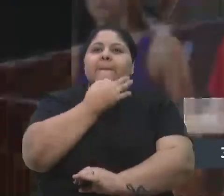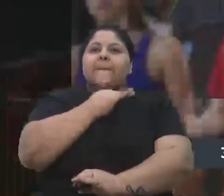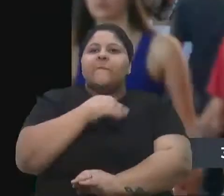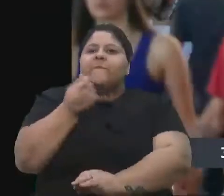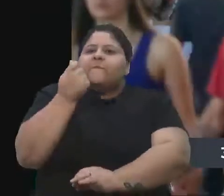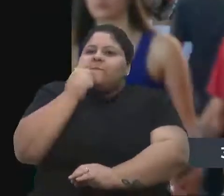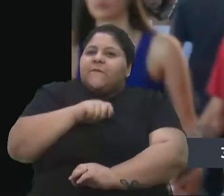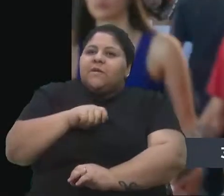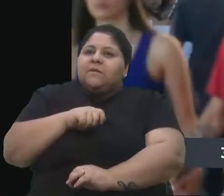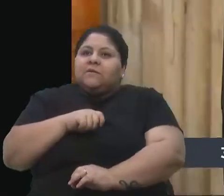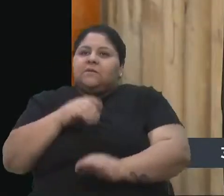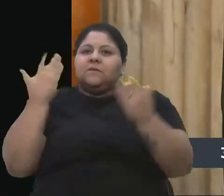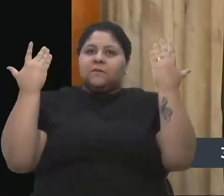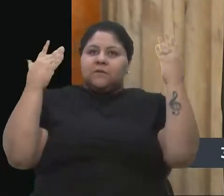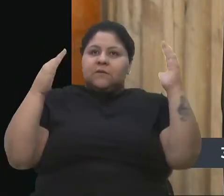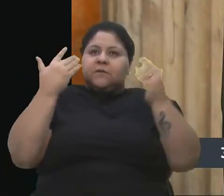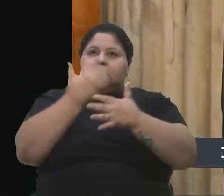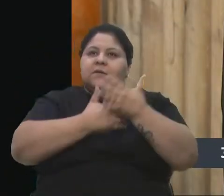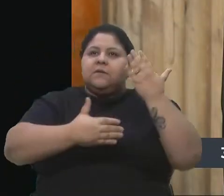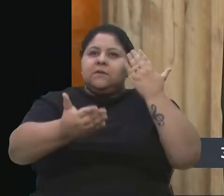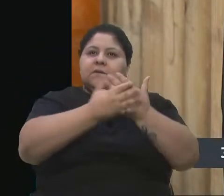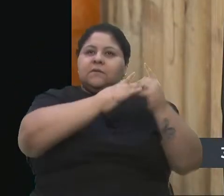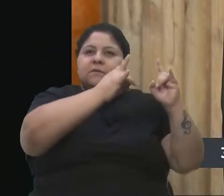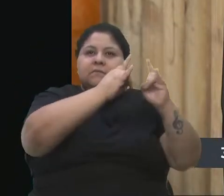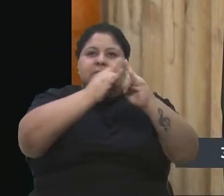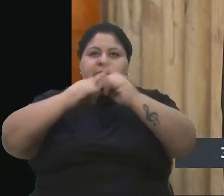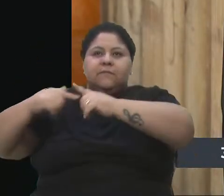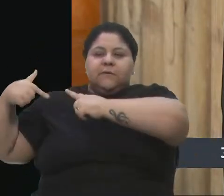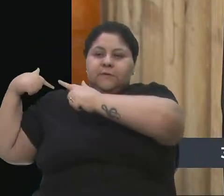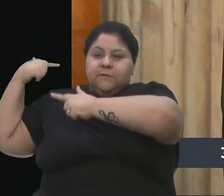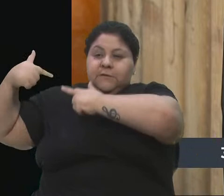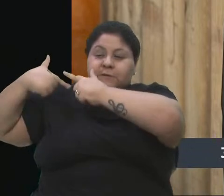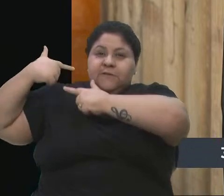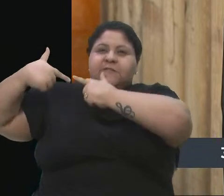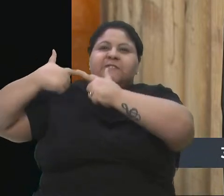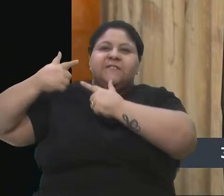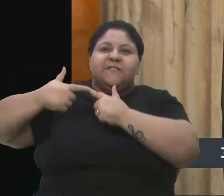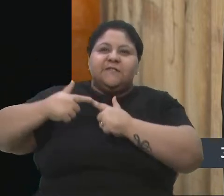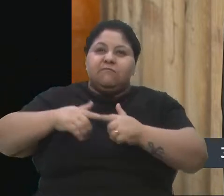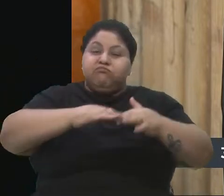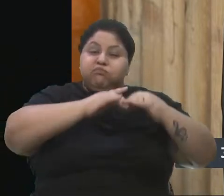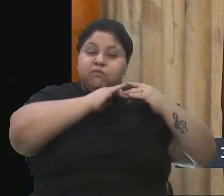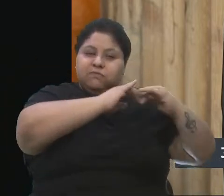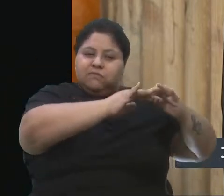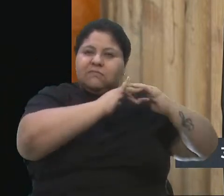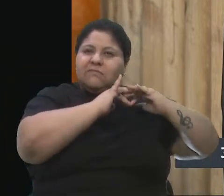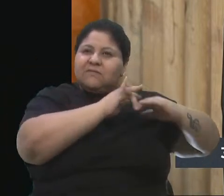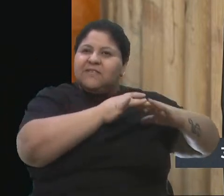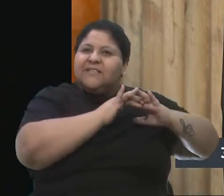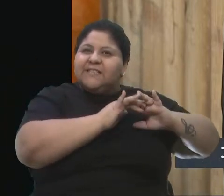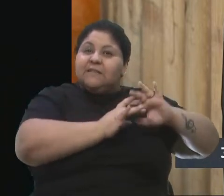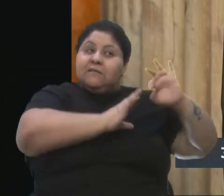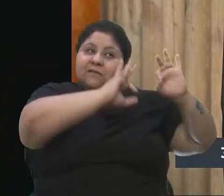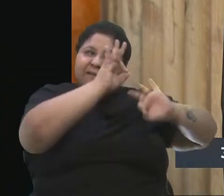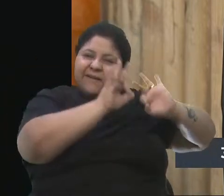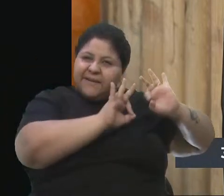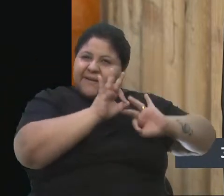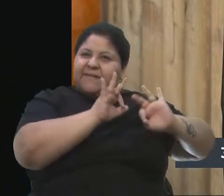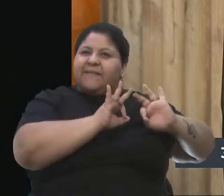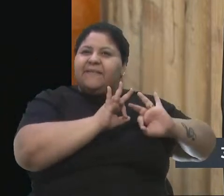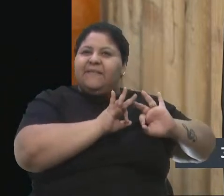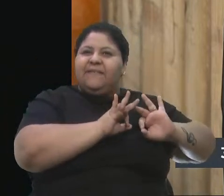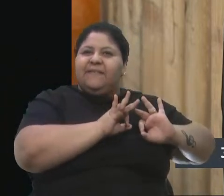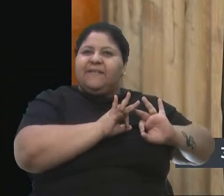as entidades tradicionalistas, a todos os envolvidos, pela mobilização, pela organização e